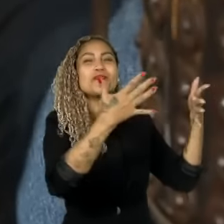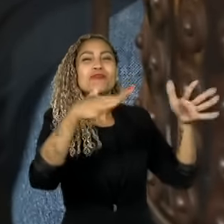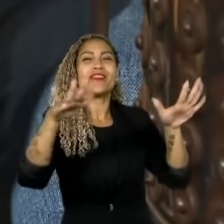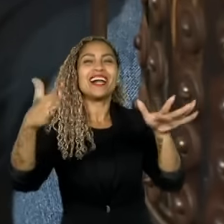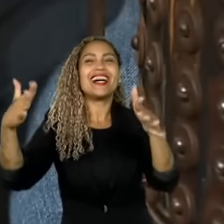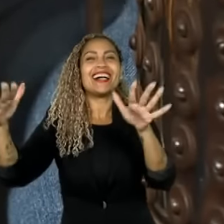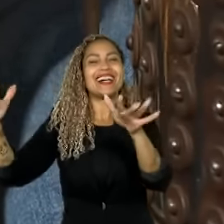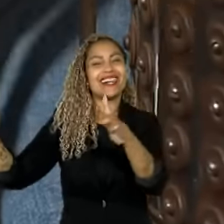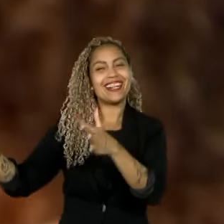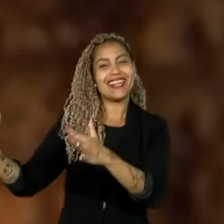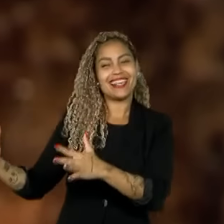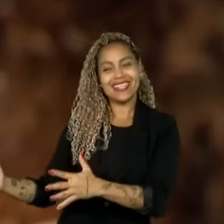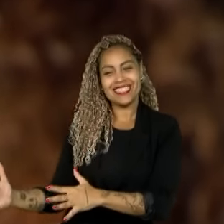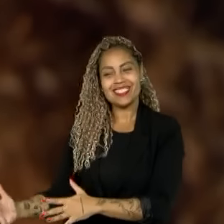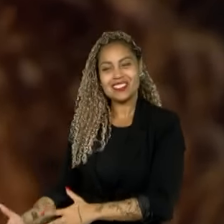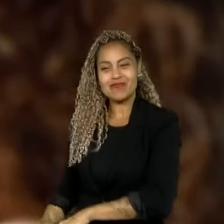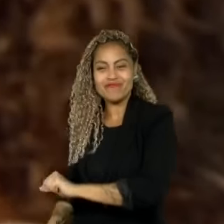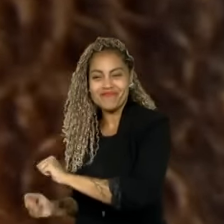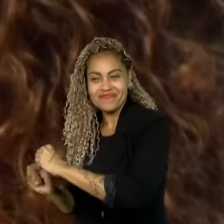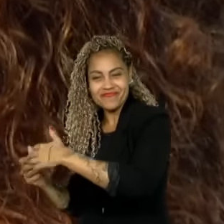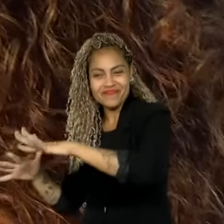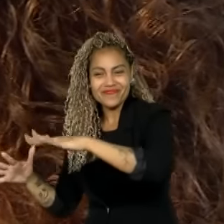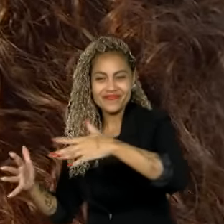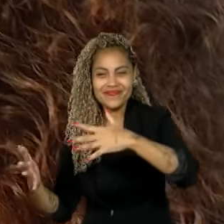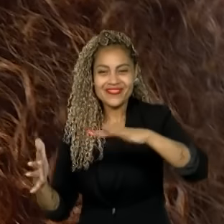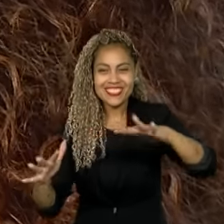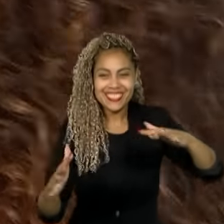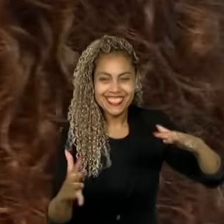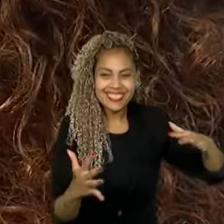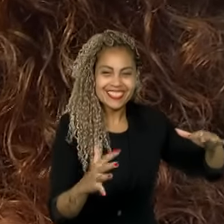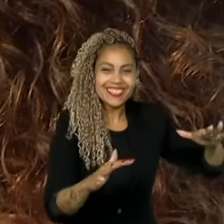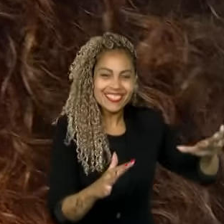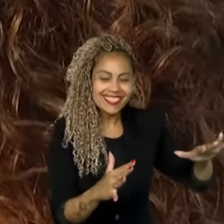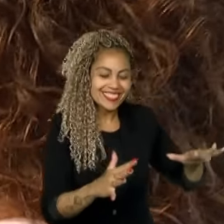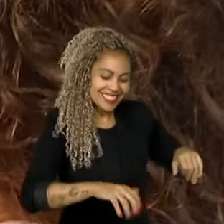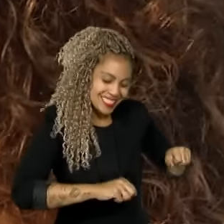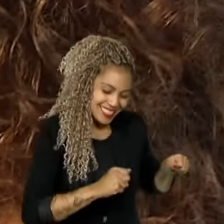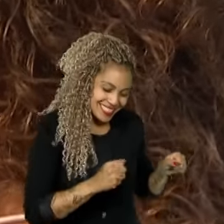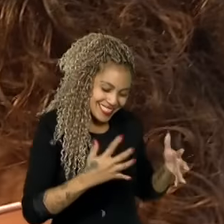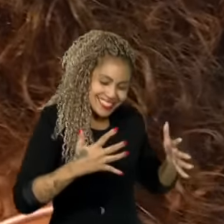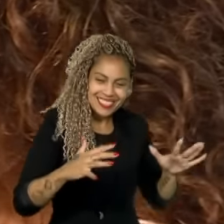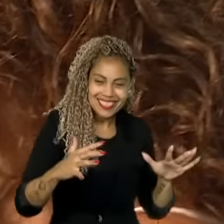mar. Nararara, nararara, nararara,